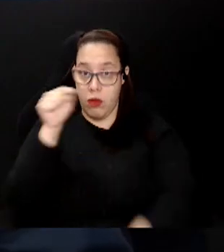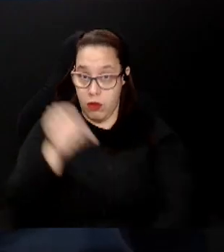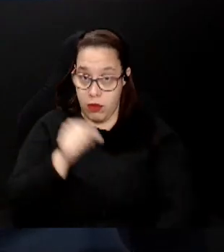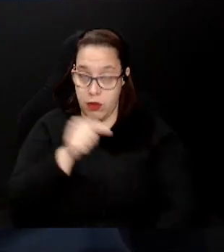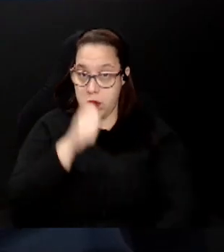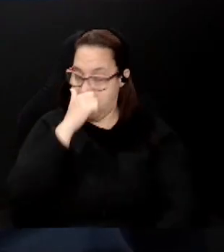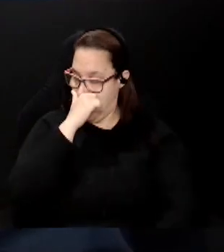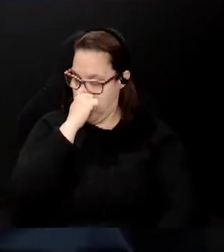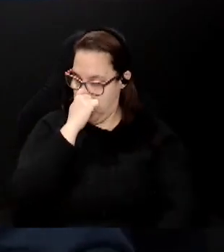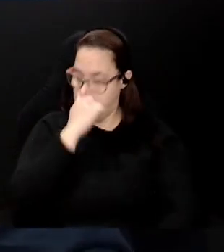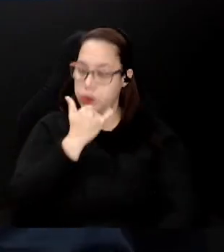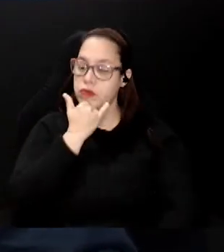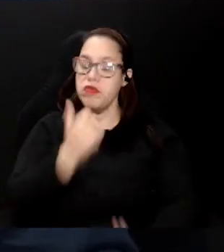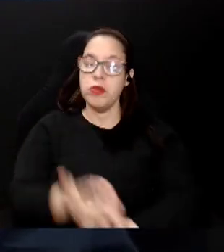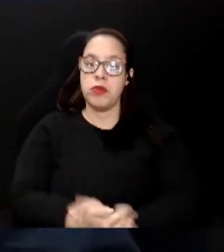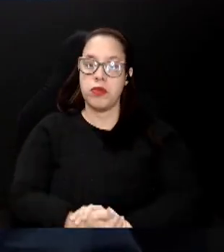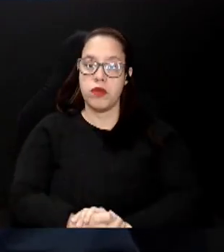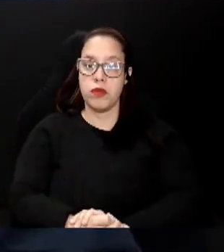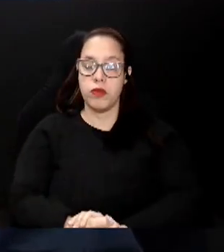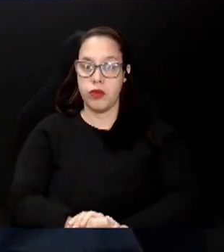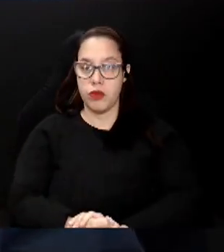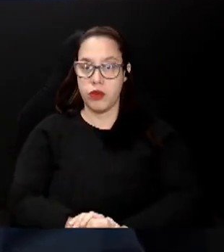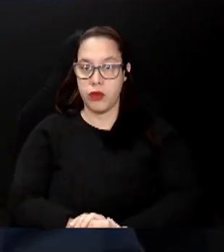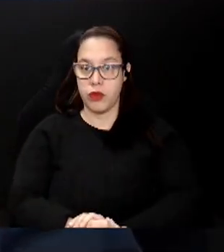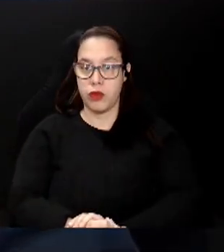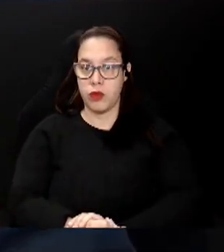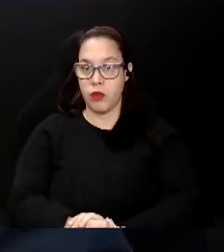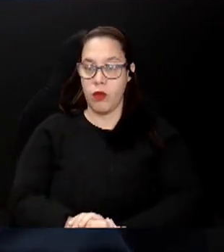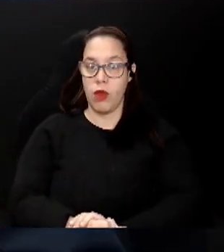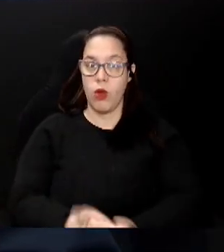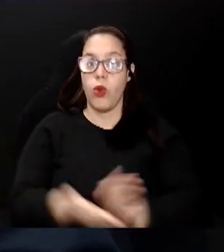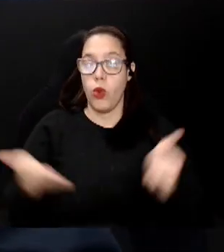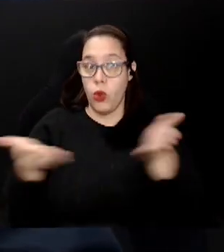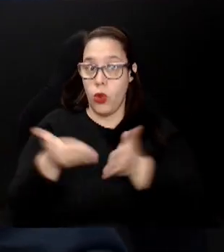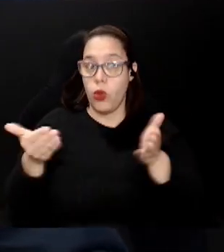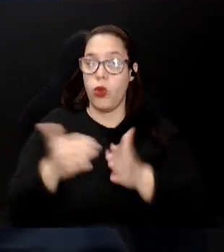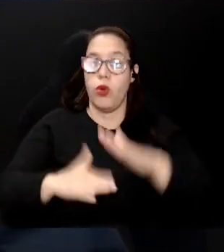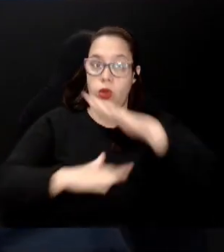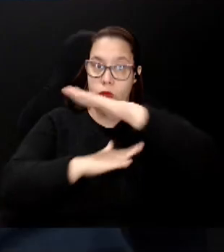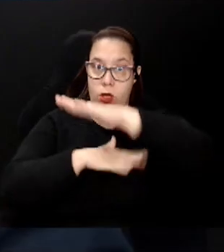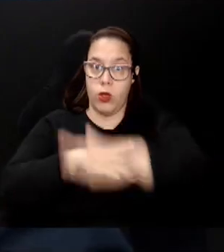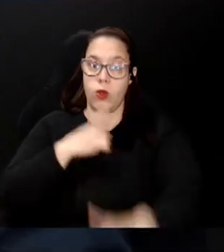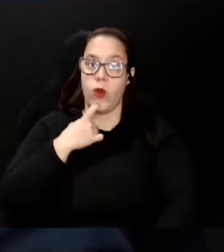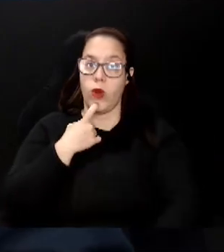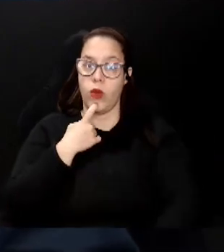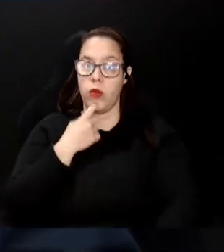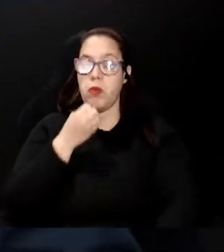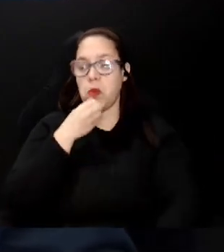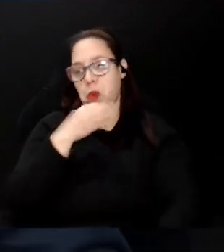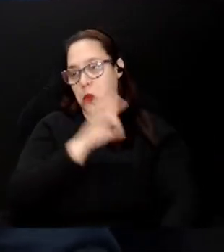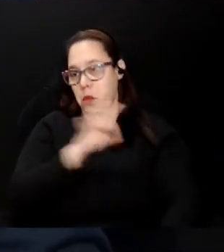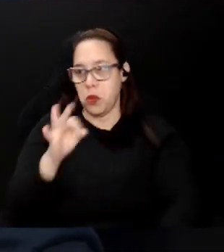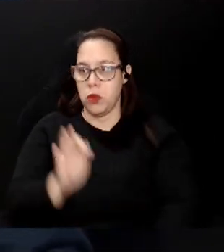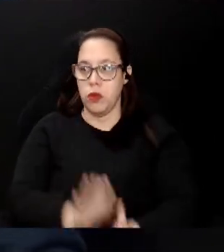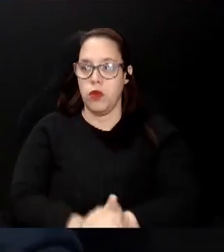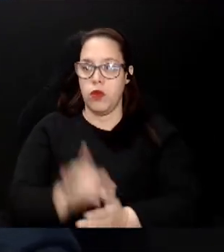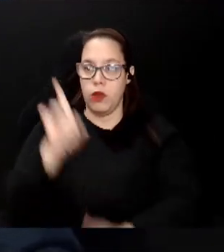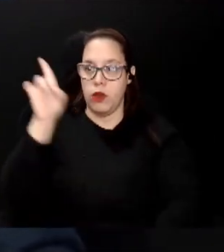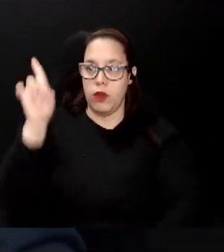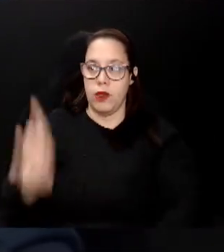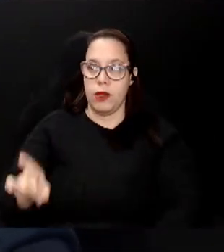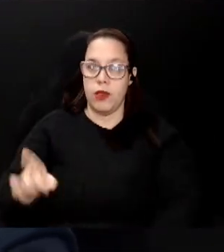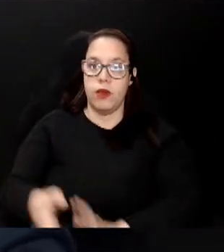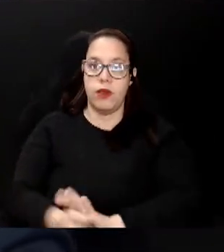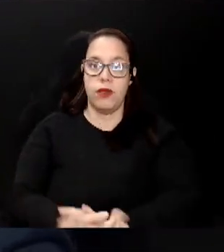nossa eficiência na gestão de contratos. Hoje, a Câmara de Campinas tem um corpo muito bom na diretoria geral. A gestão